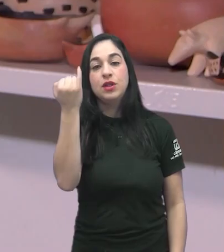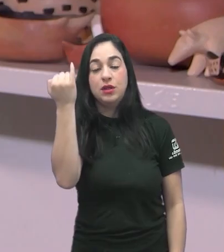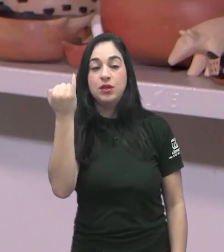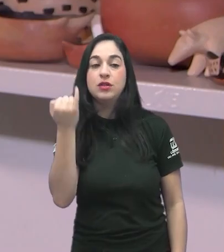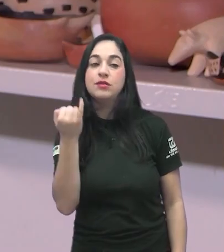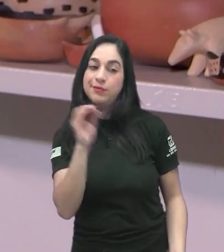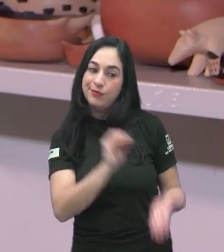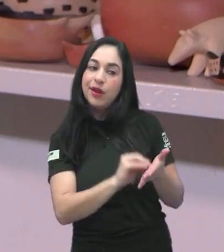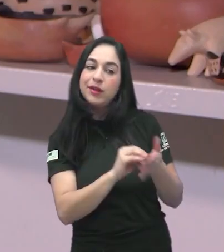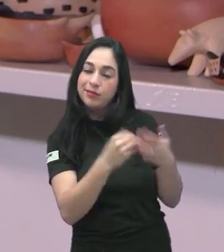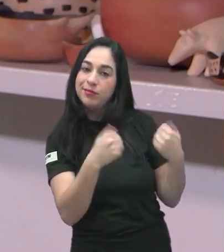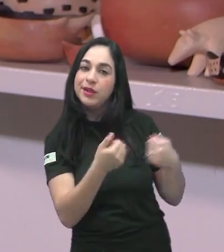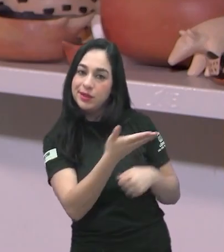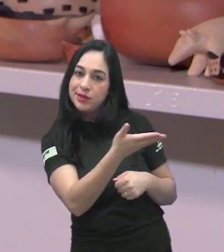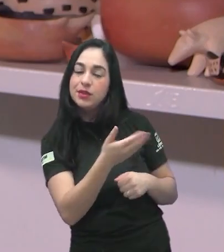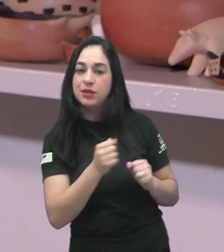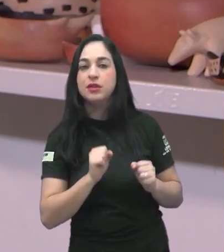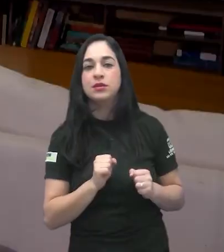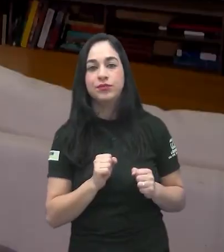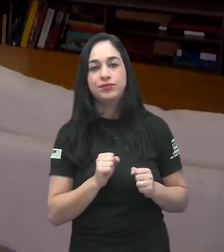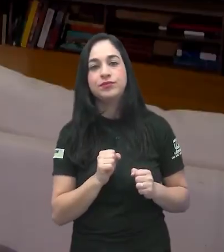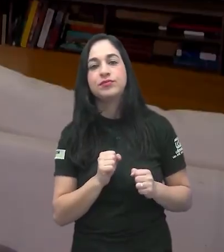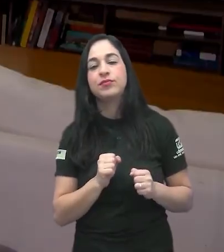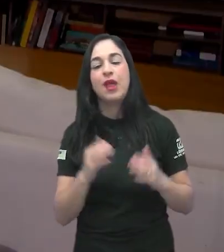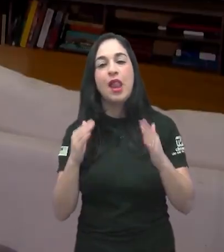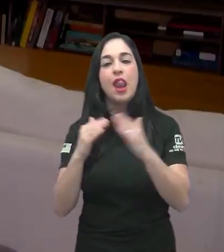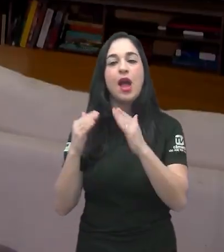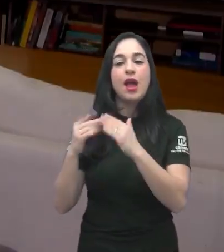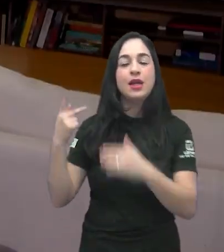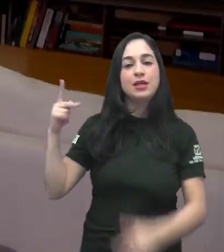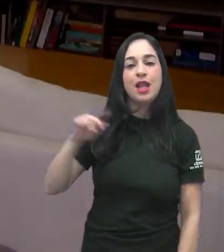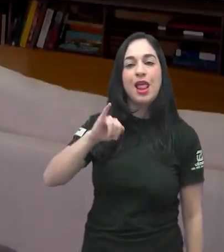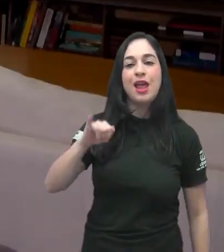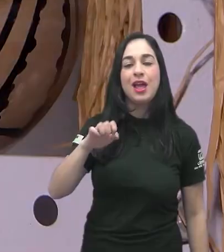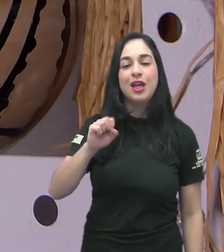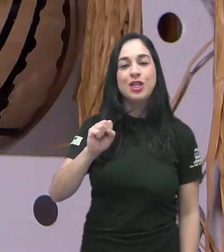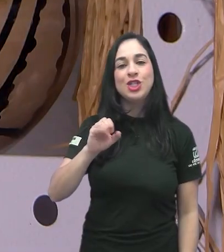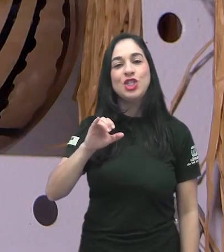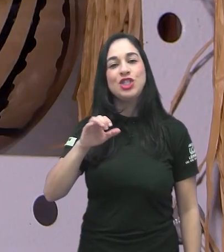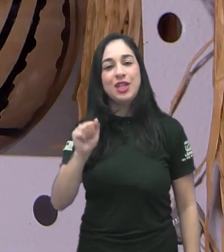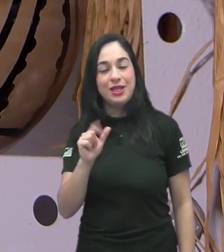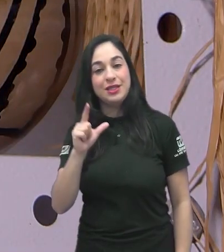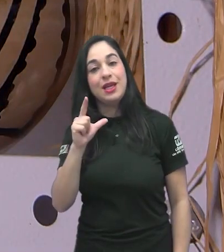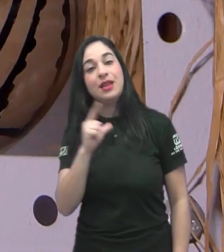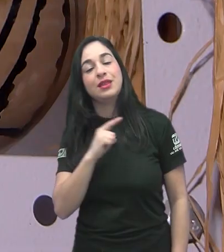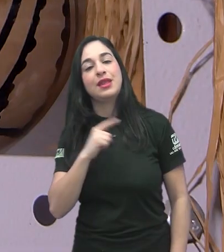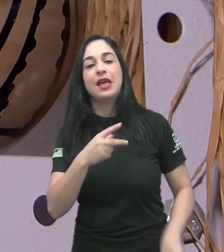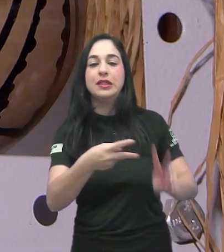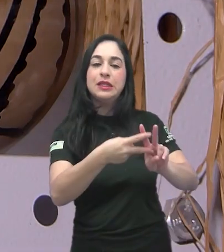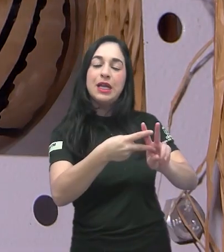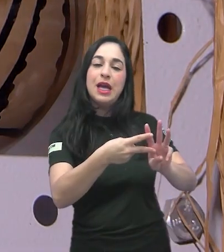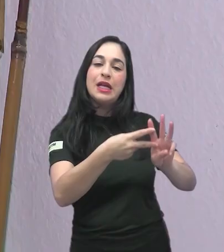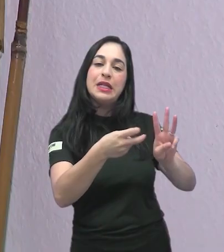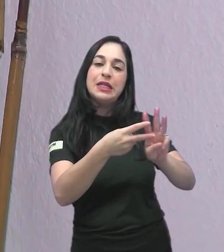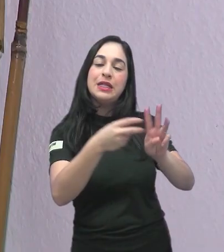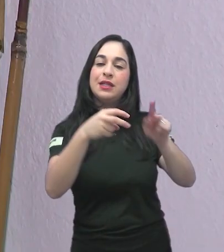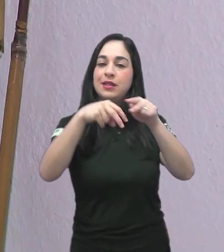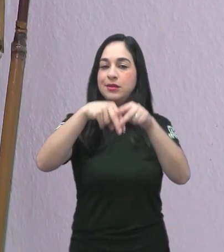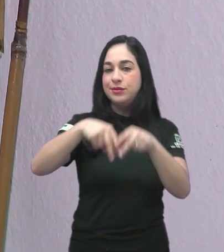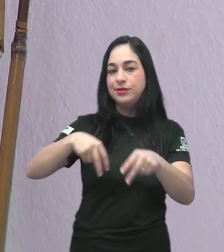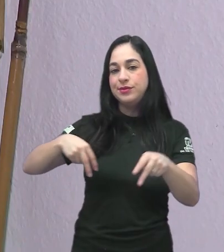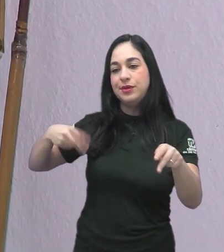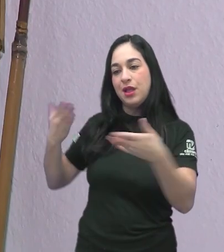é super importante, faz muita falta. Na casa de Jéssica, a ancestralidade indígena